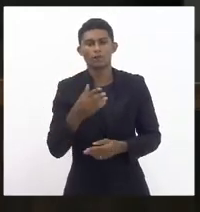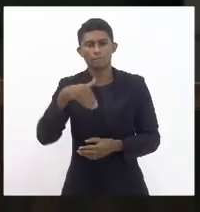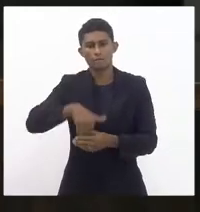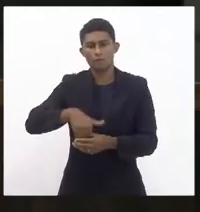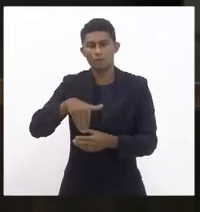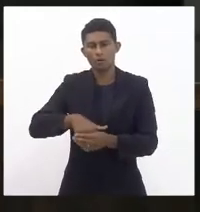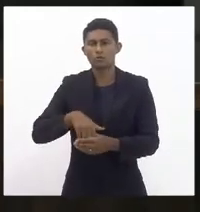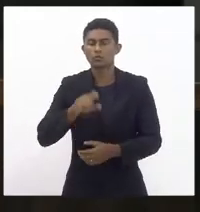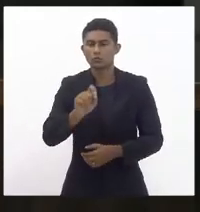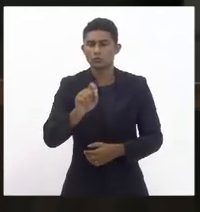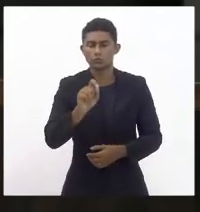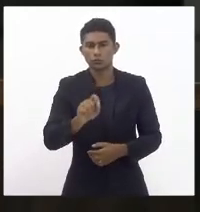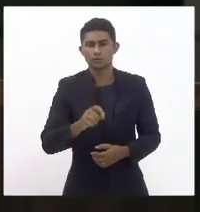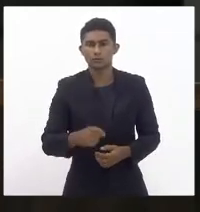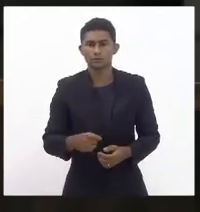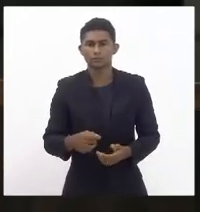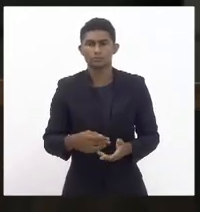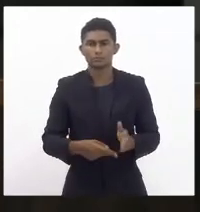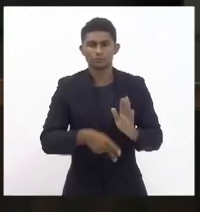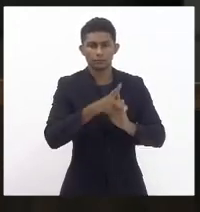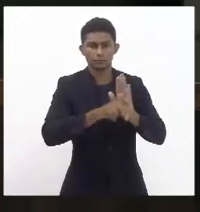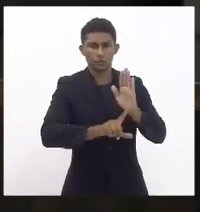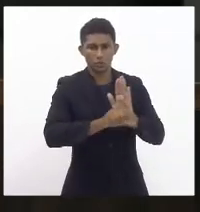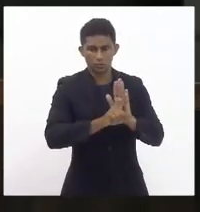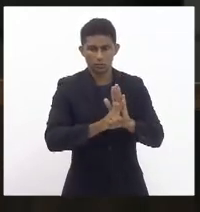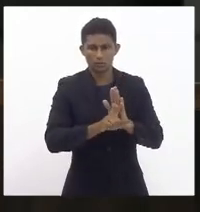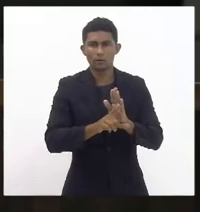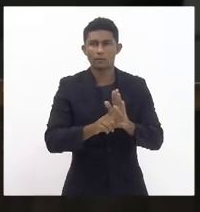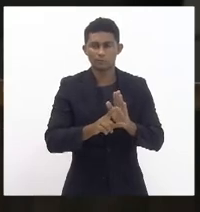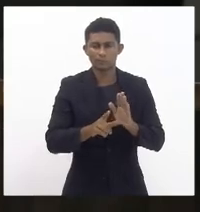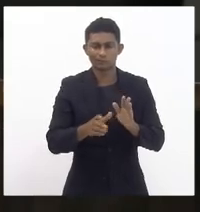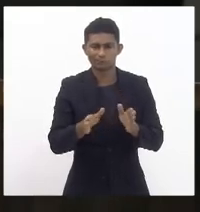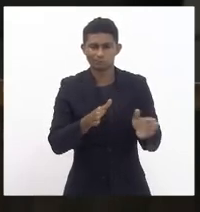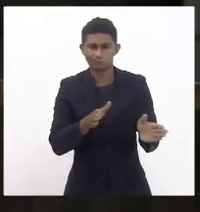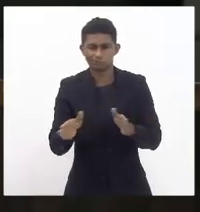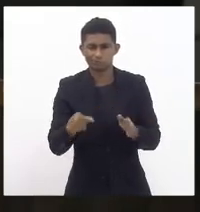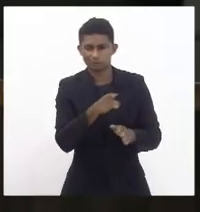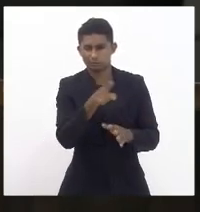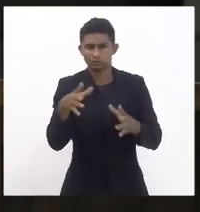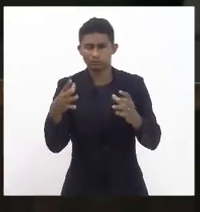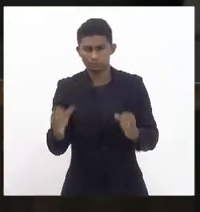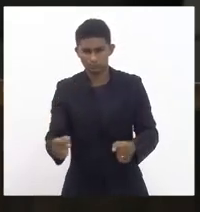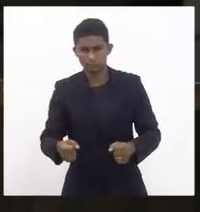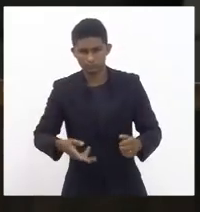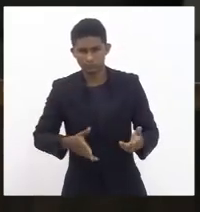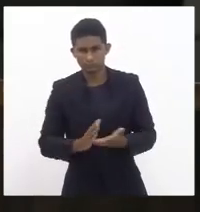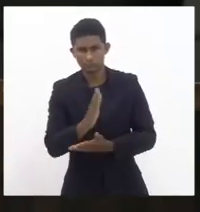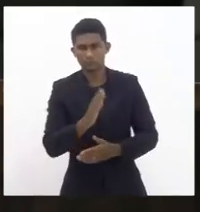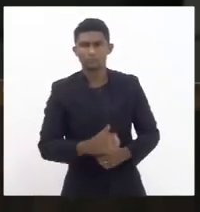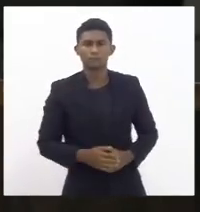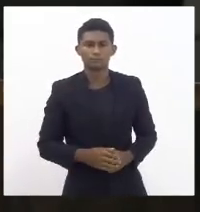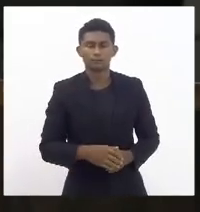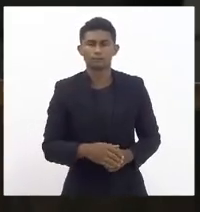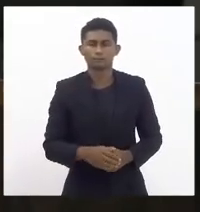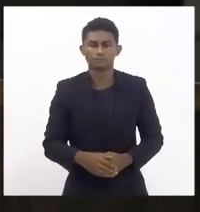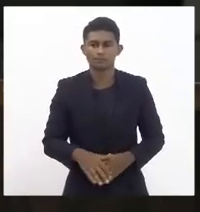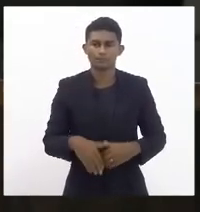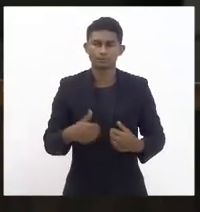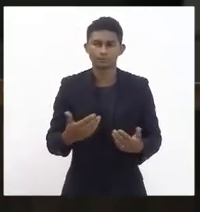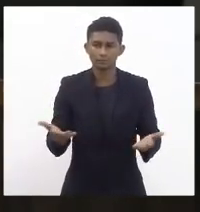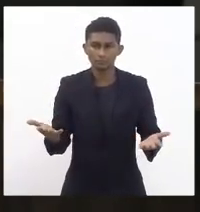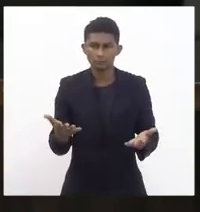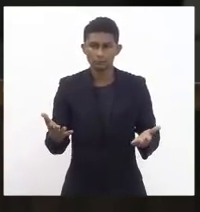conjunto de projeto de resolução bloco são de que a prova permaneça combustão aprovado Então vamos agora